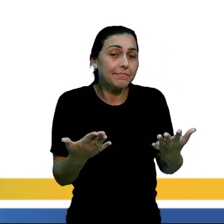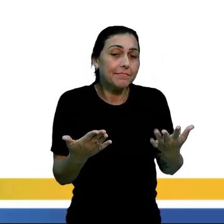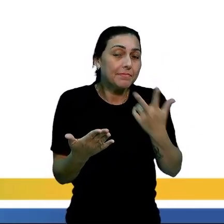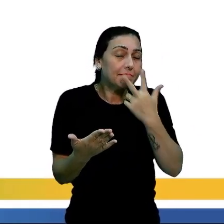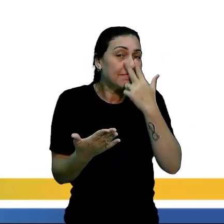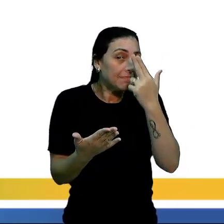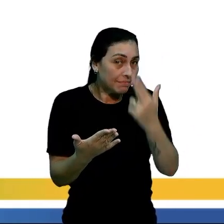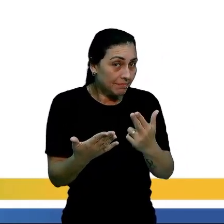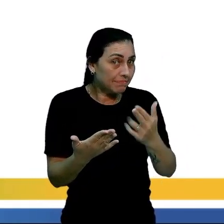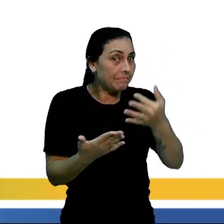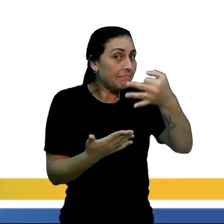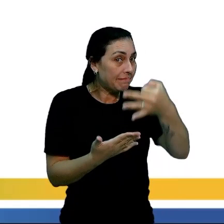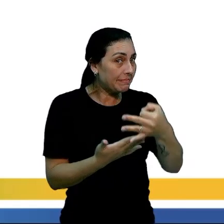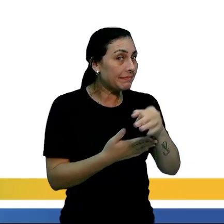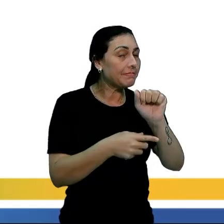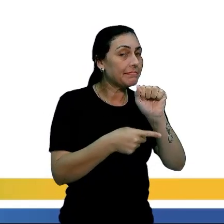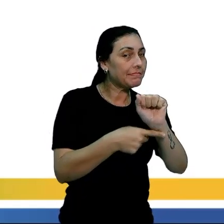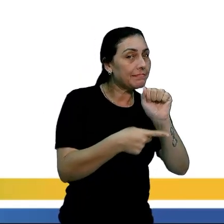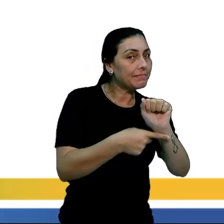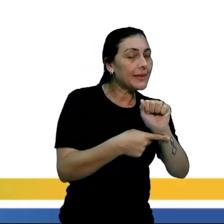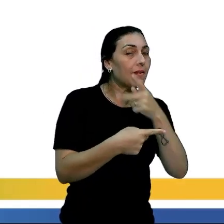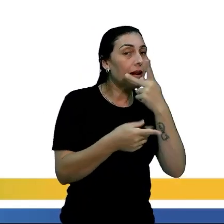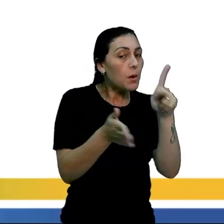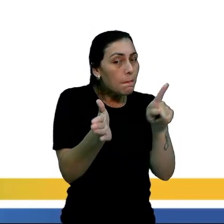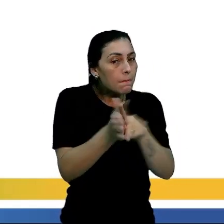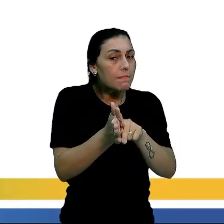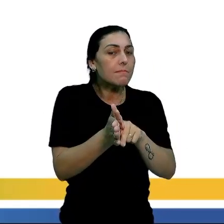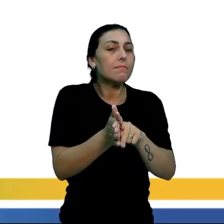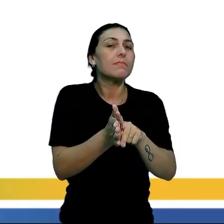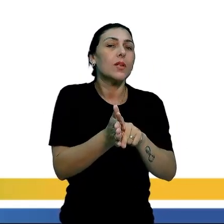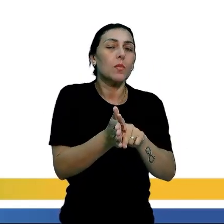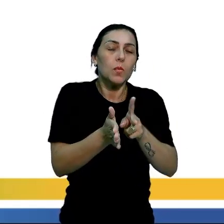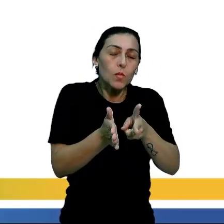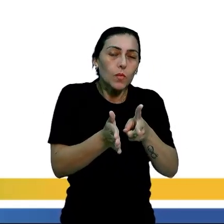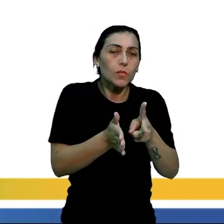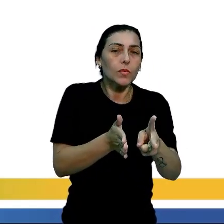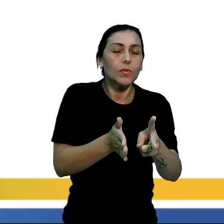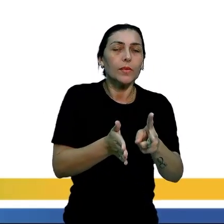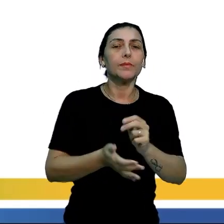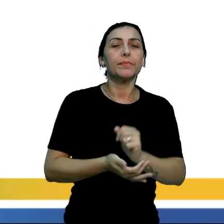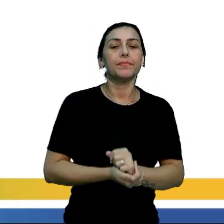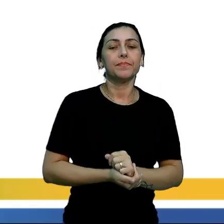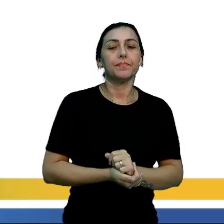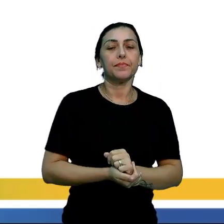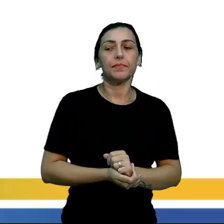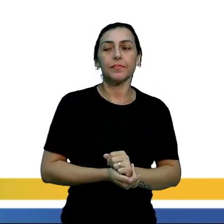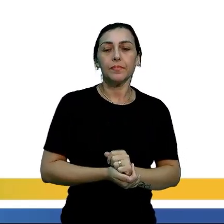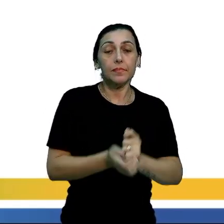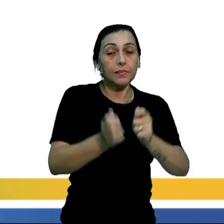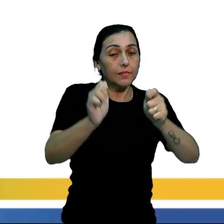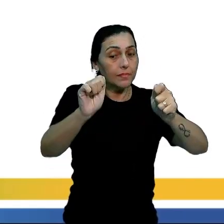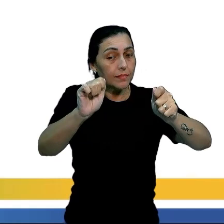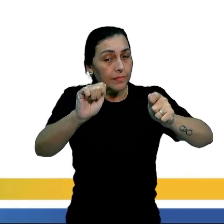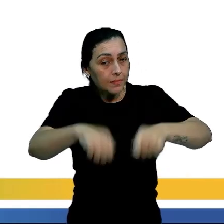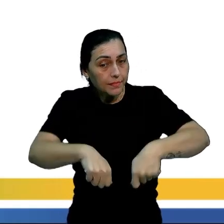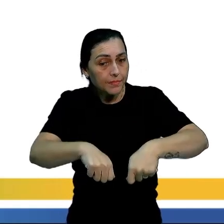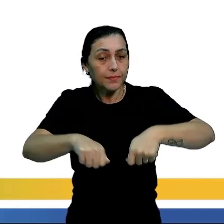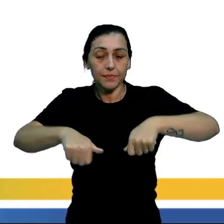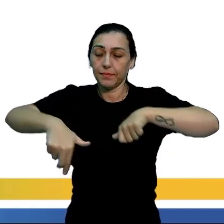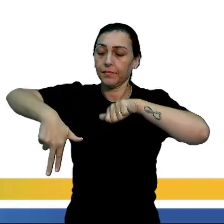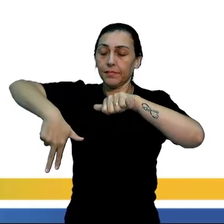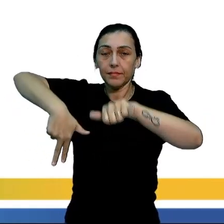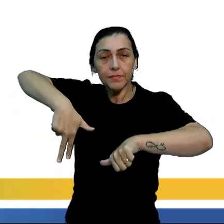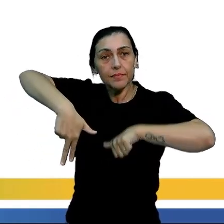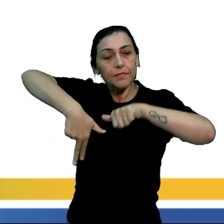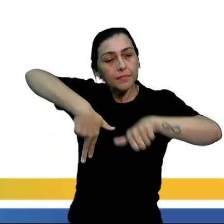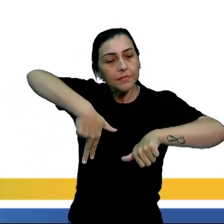Parece com cara de correta essa A aí, né? A gente está falando de pertencimento, então vamos continuar da B ali. Da sua condição